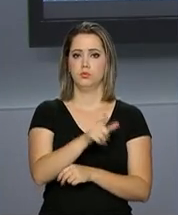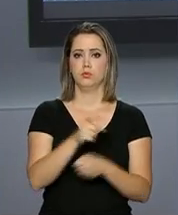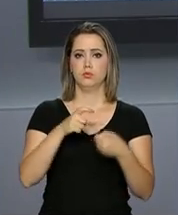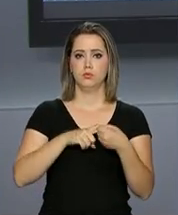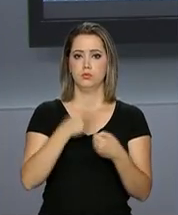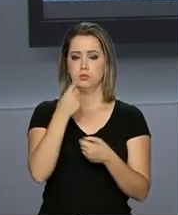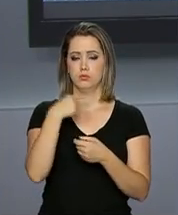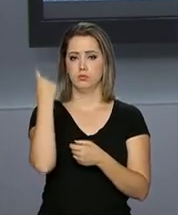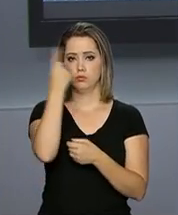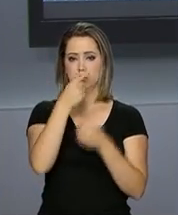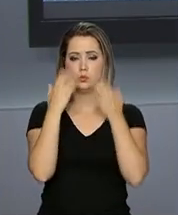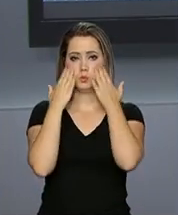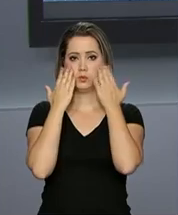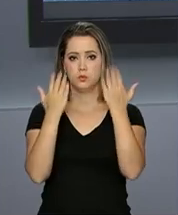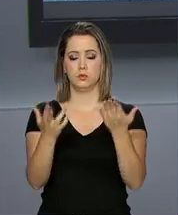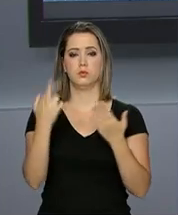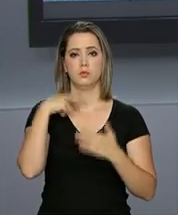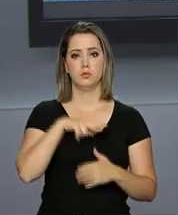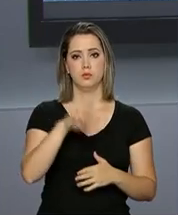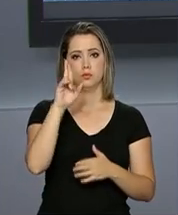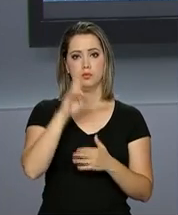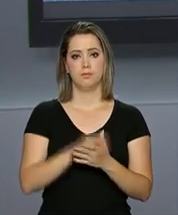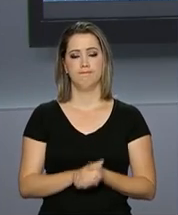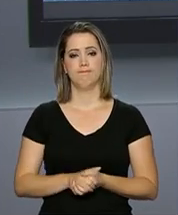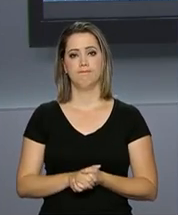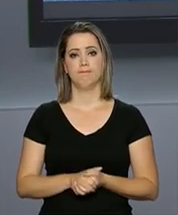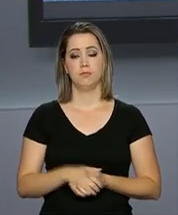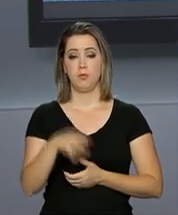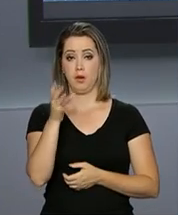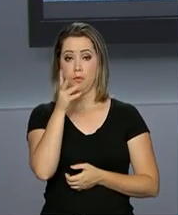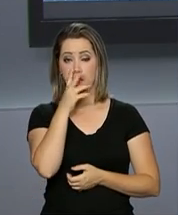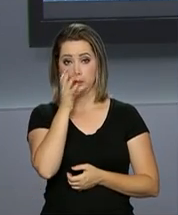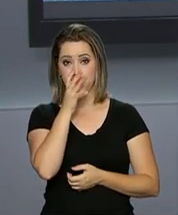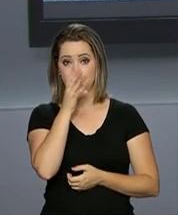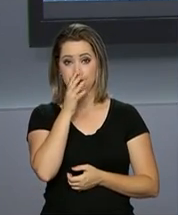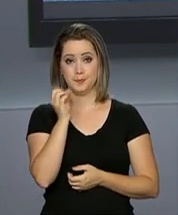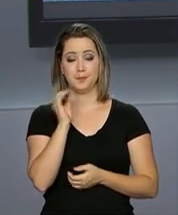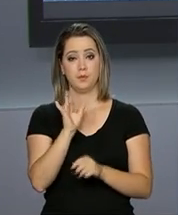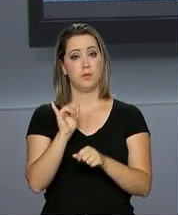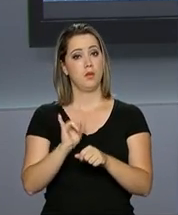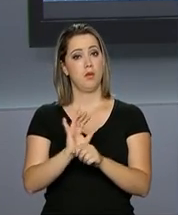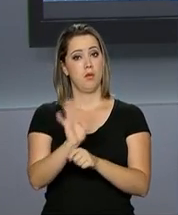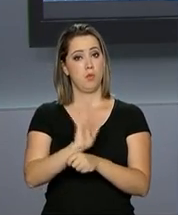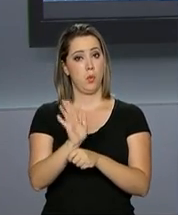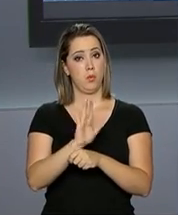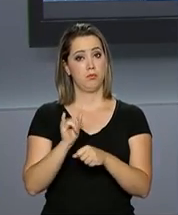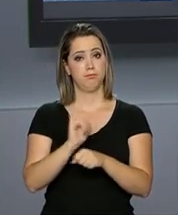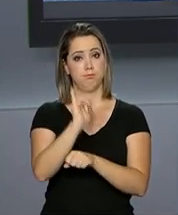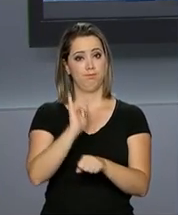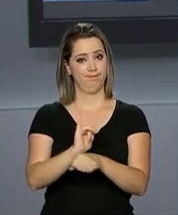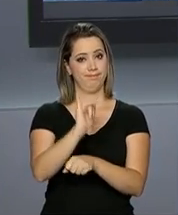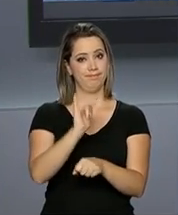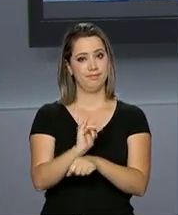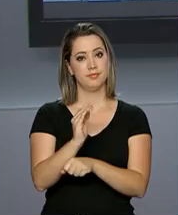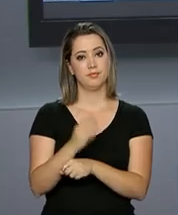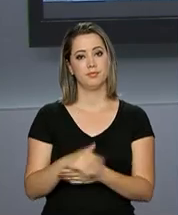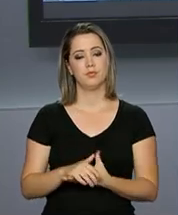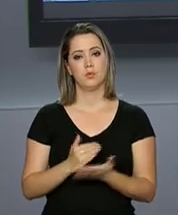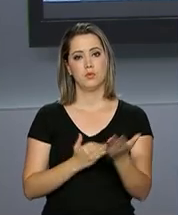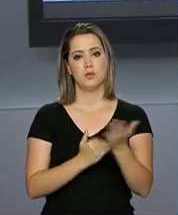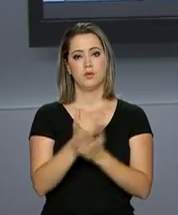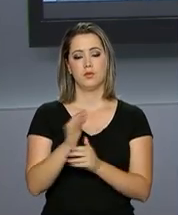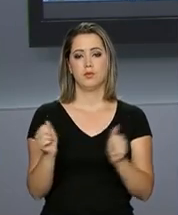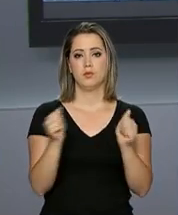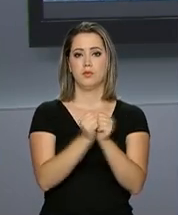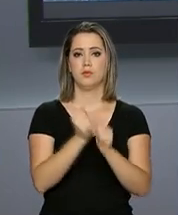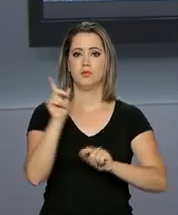voltamos em uma hora na próxima edição do Reporter NBR você pode rever as reportagens no nosso canal no YouTube Continue com